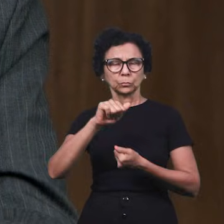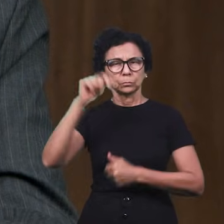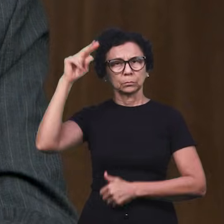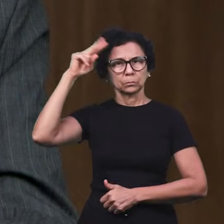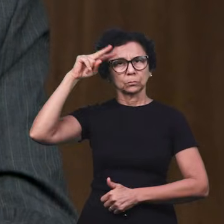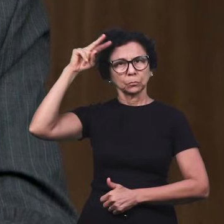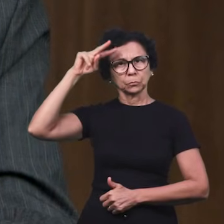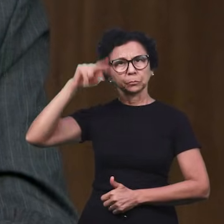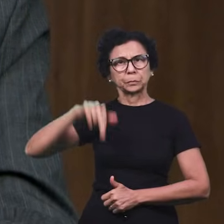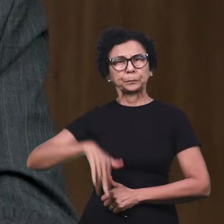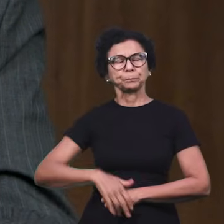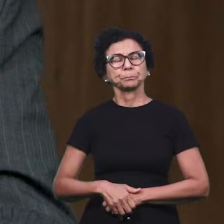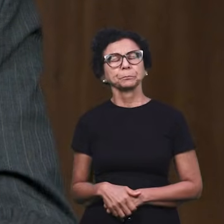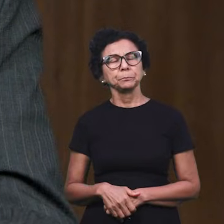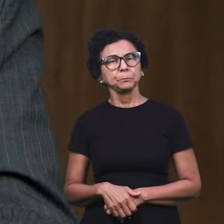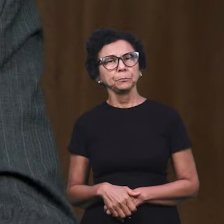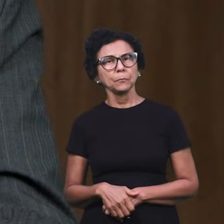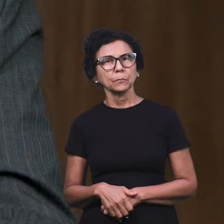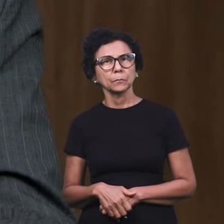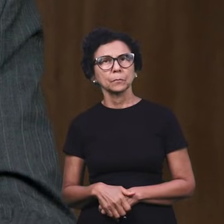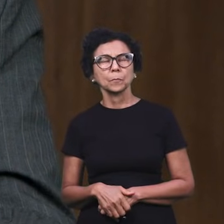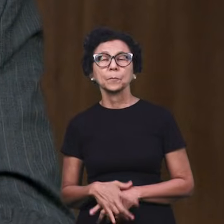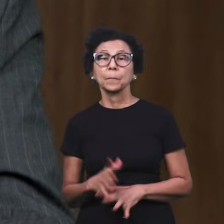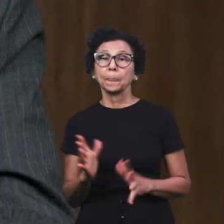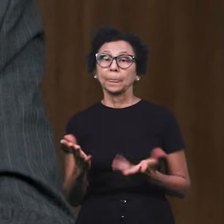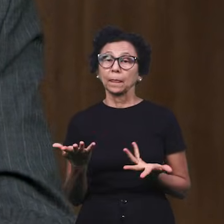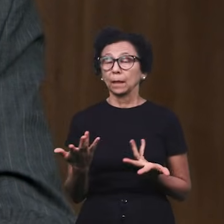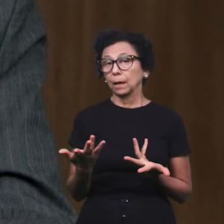Inclusive, o controle,